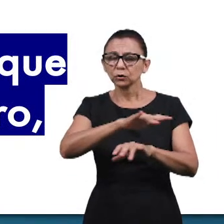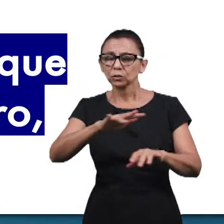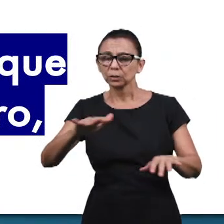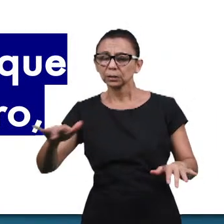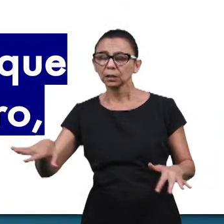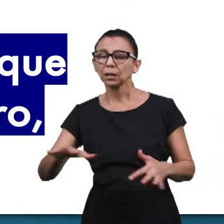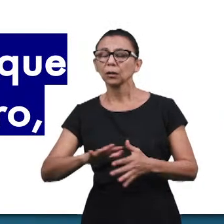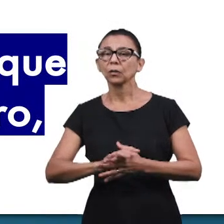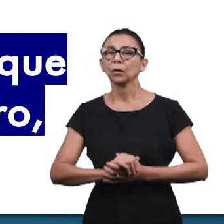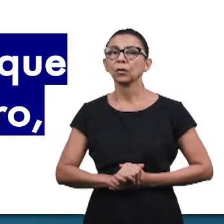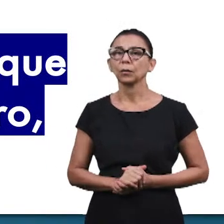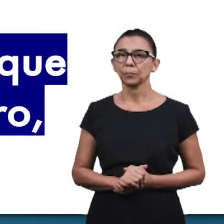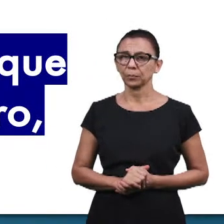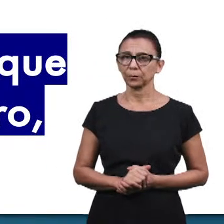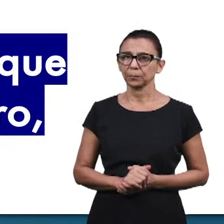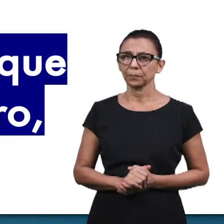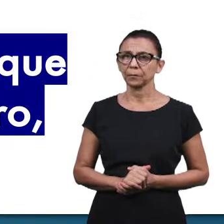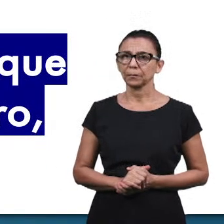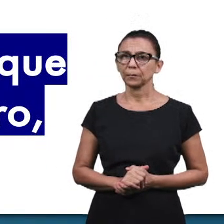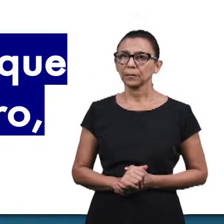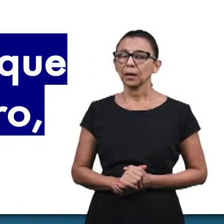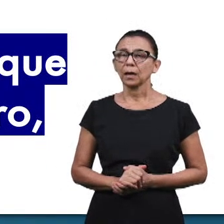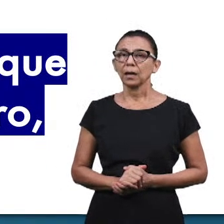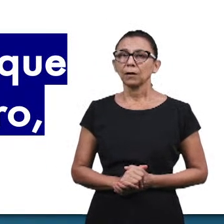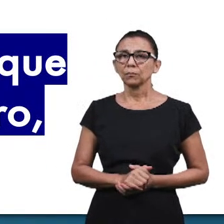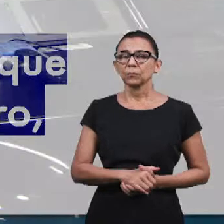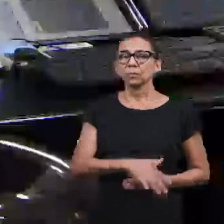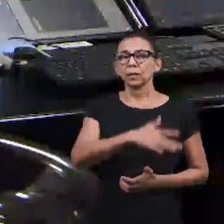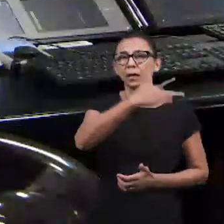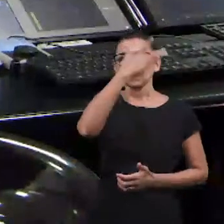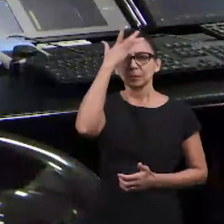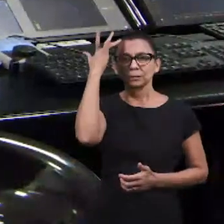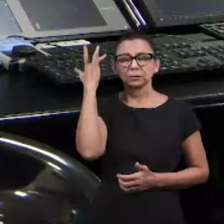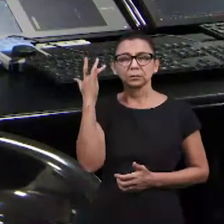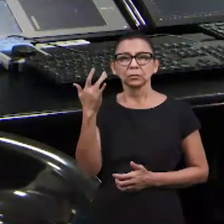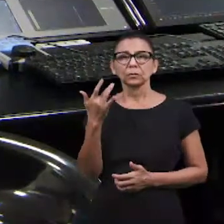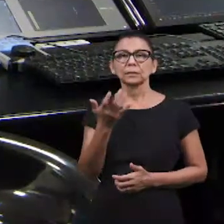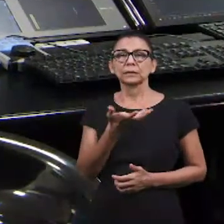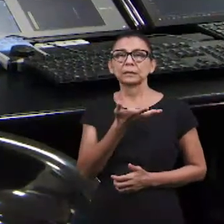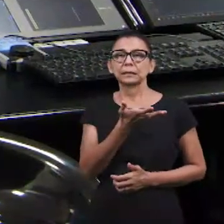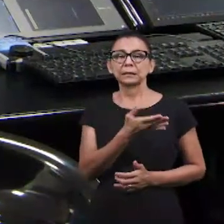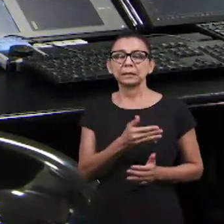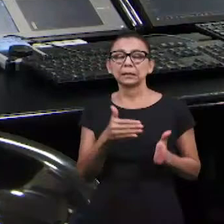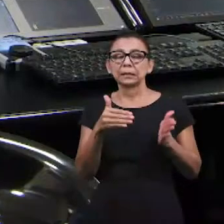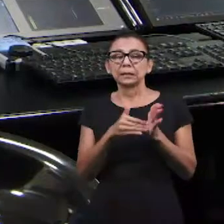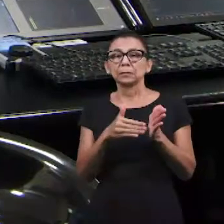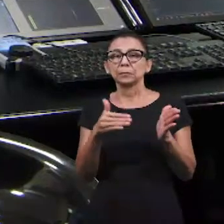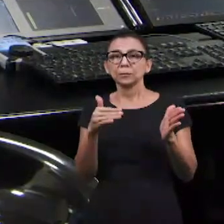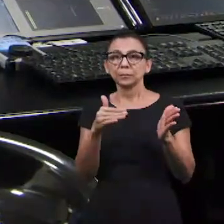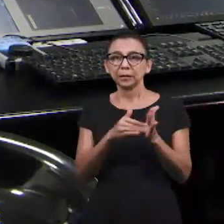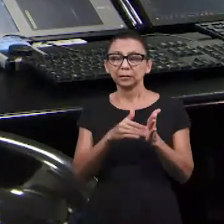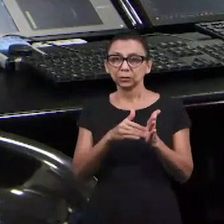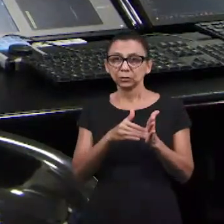ao tesouro, ou seja, a palavra. Muito bem colocado na frase enviada